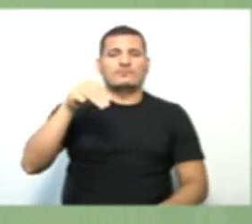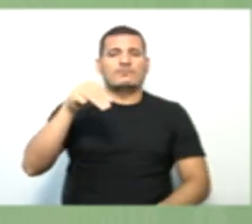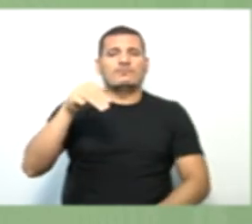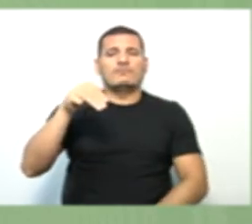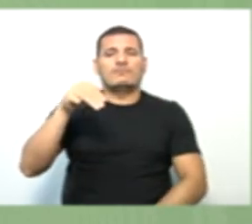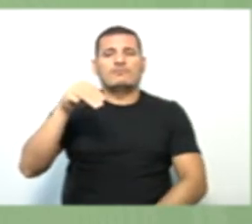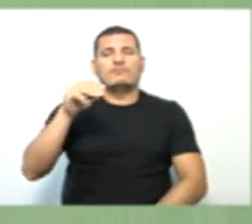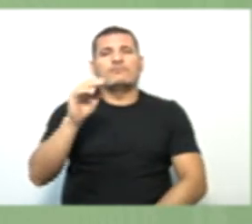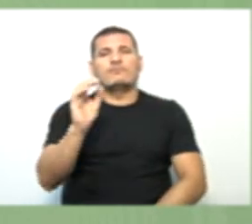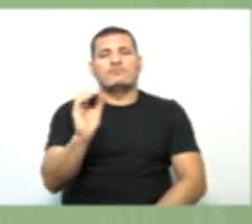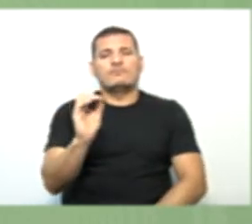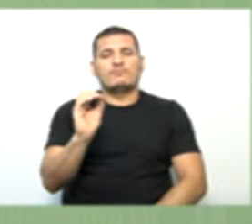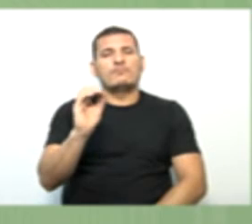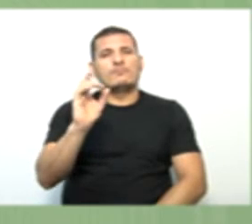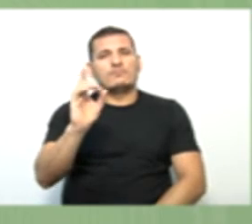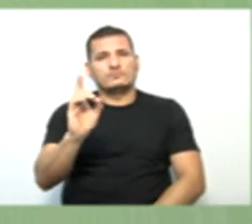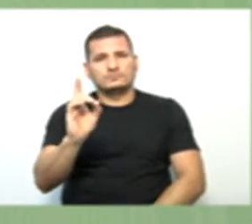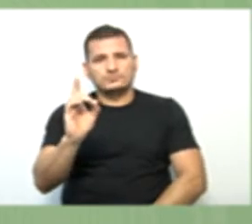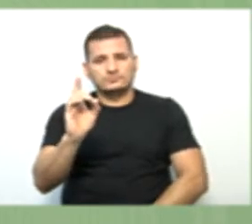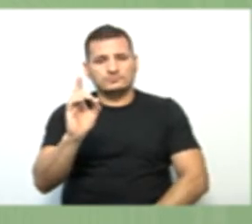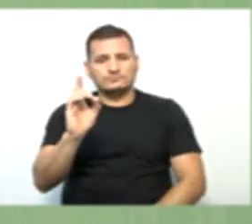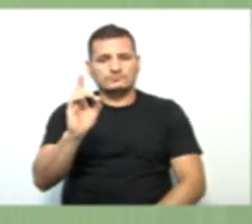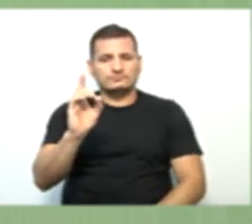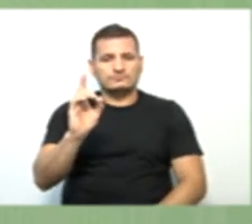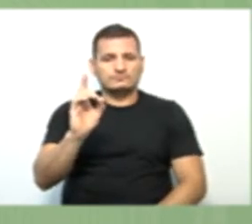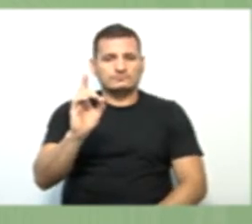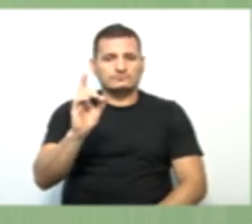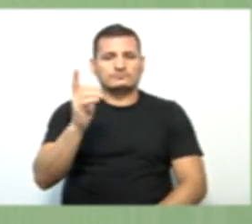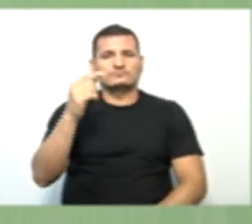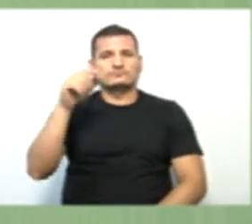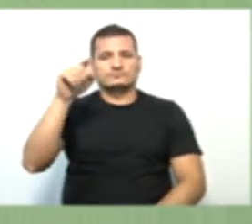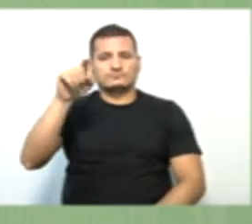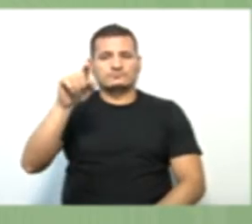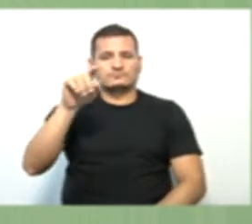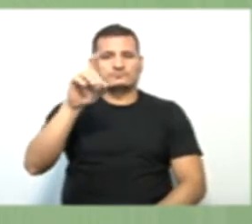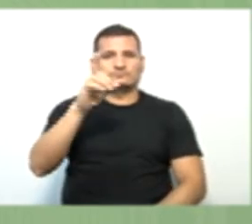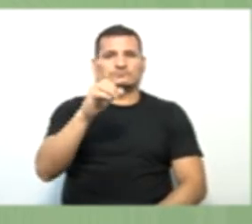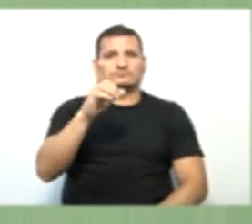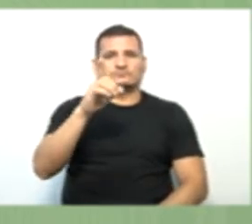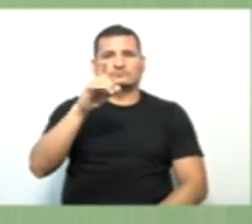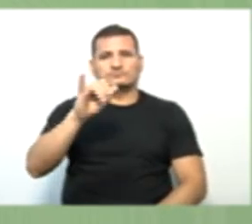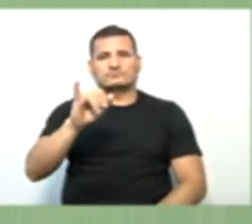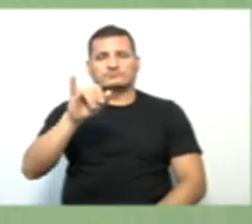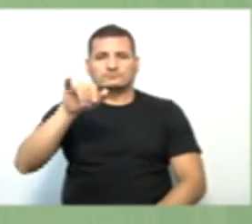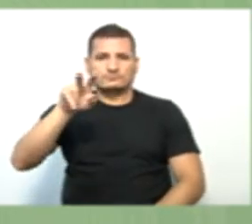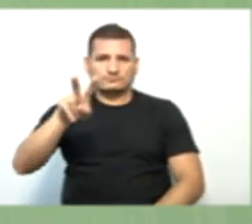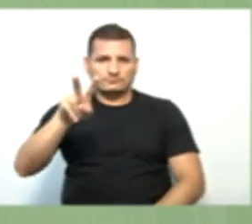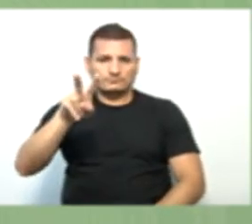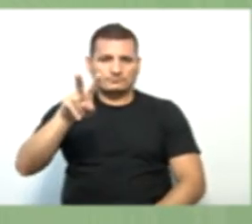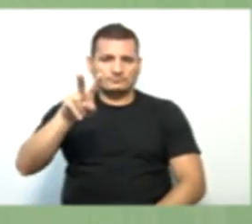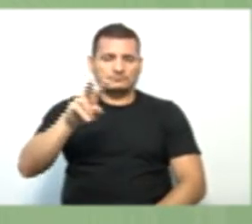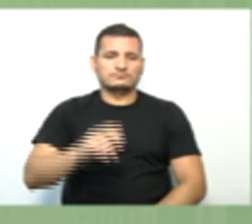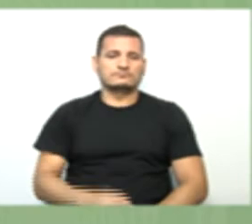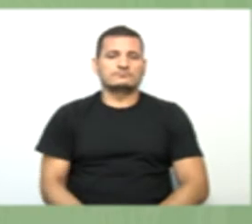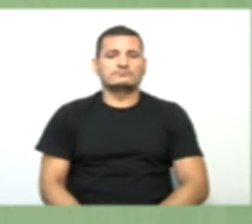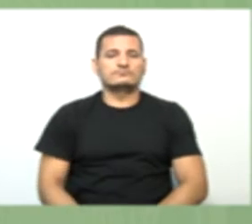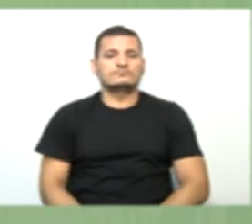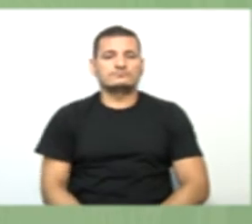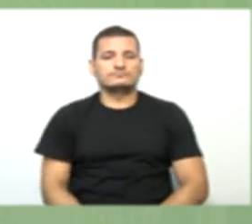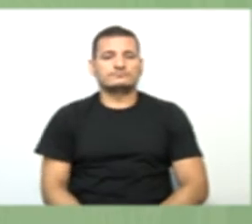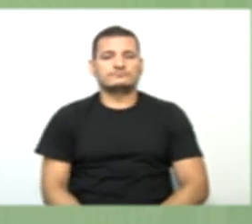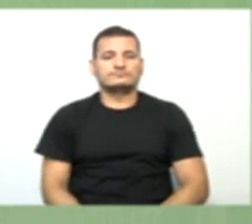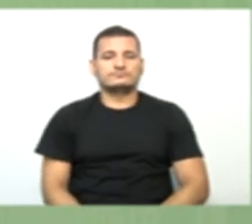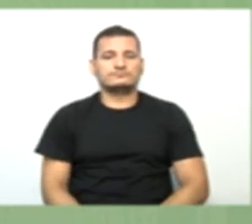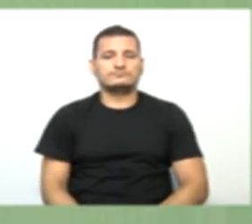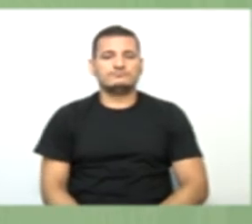né? E esse aqui de div, a divisão inteira.